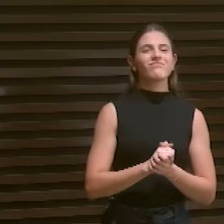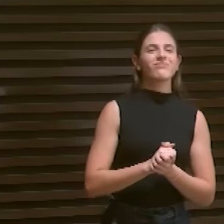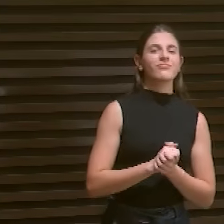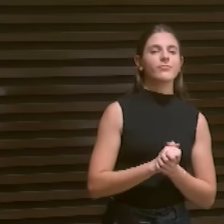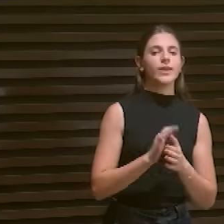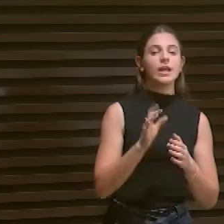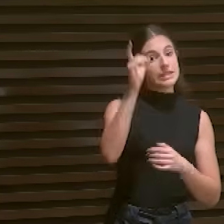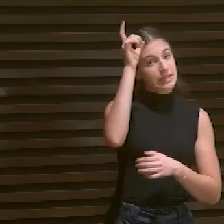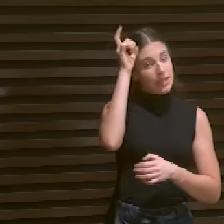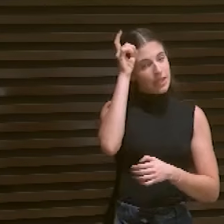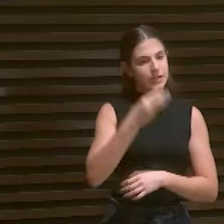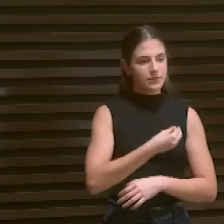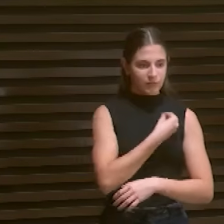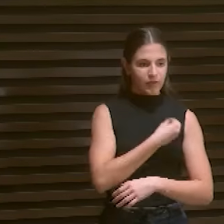derredor.